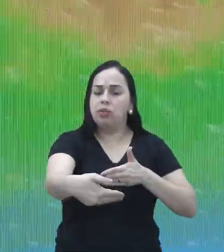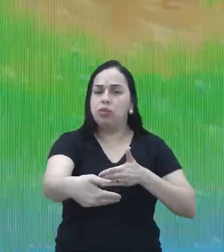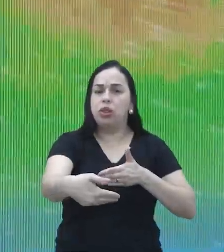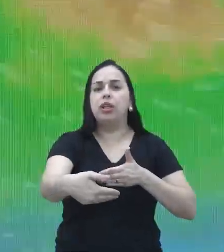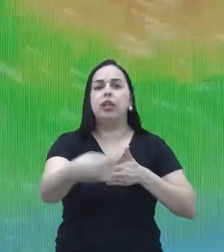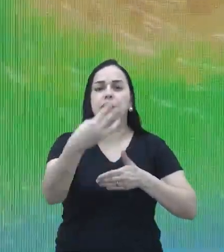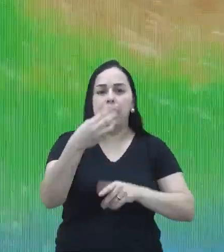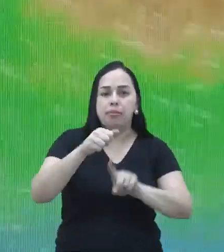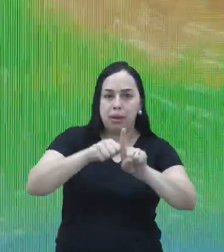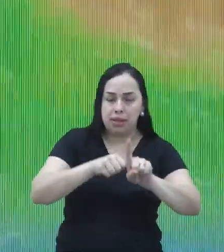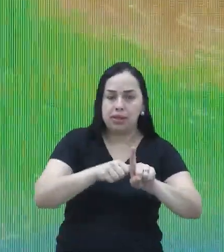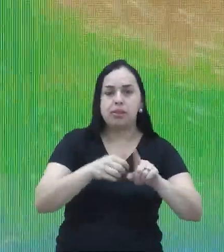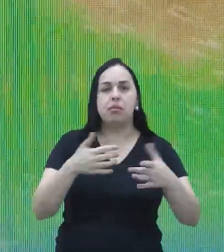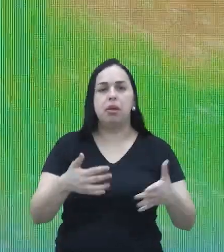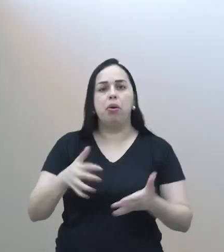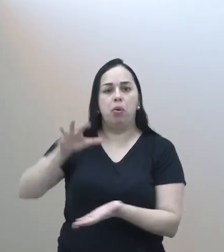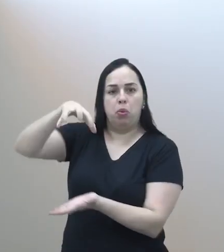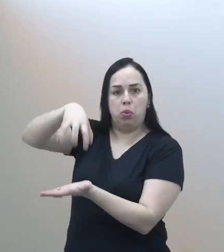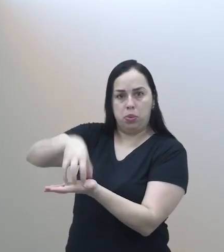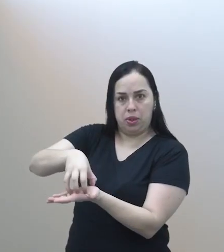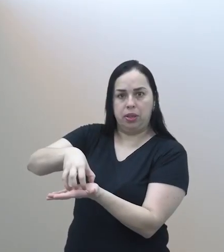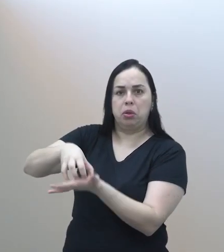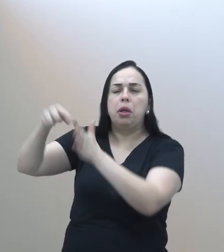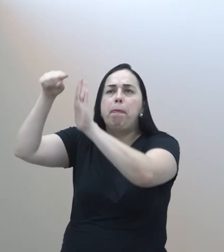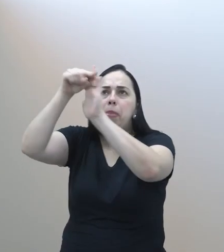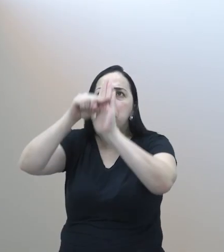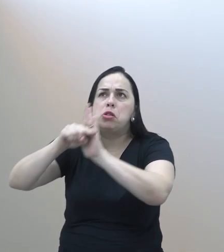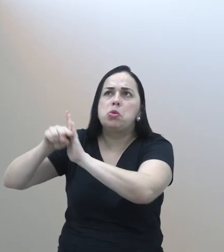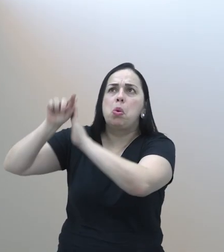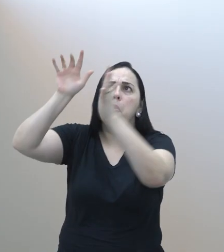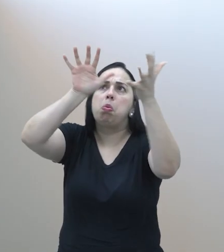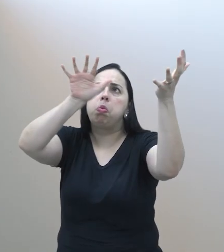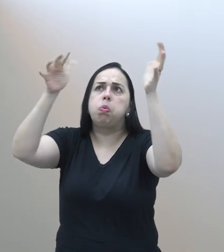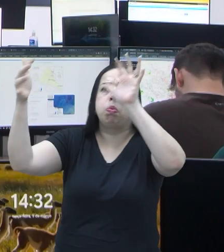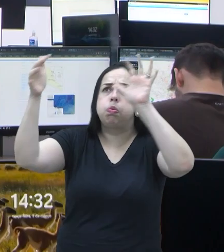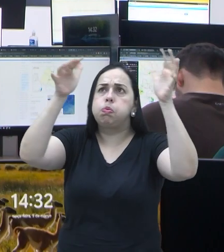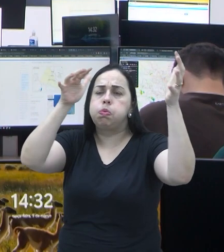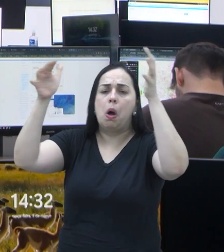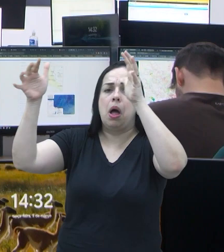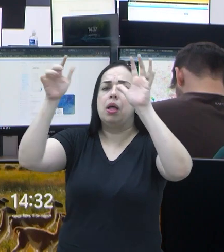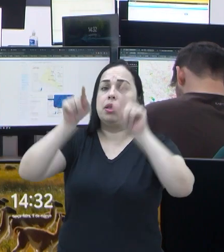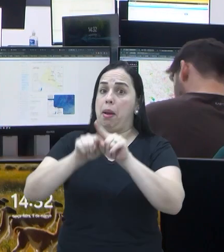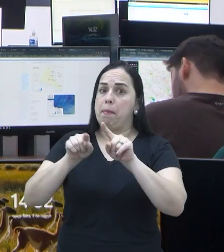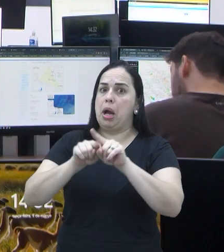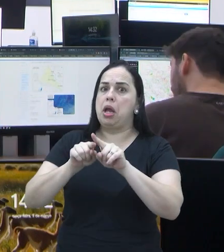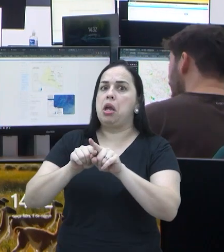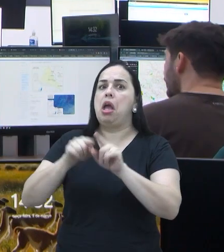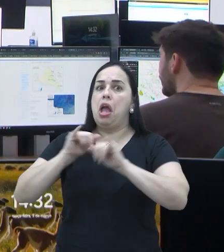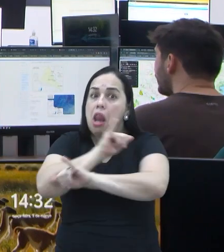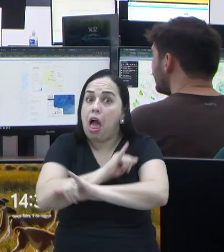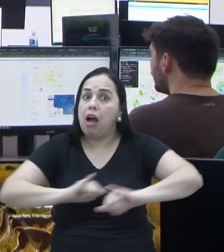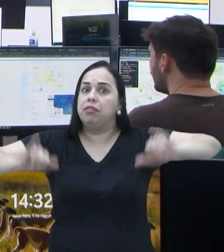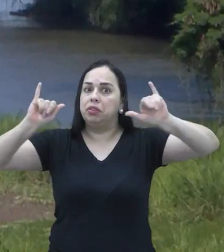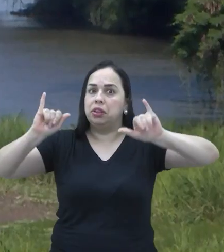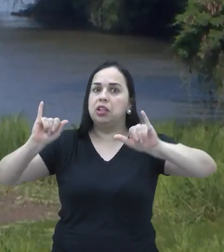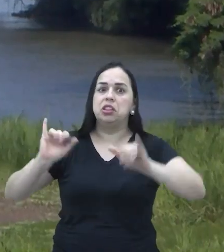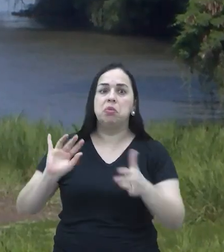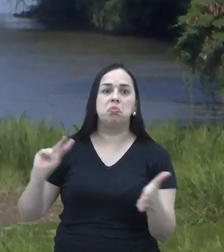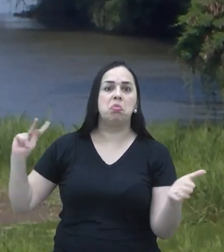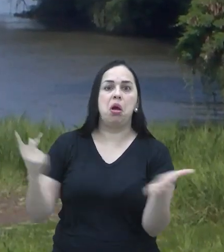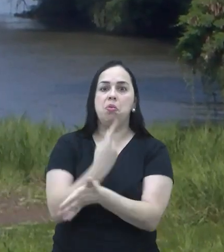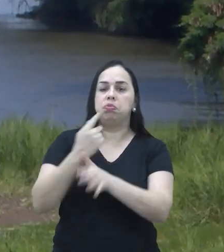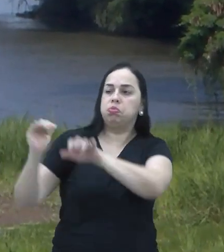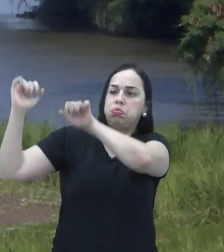próximos 90 dias acende o alerta. Segundo o CEMADEM, o Centro de Monitoramento e Alerta de Desastres Naturais, a